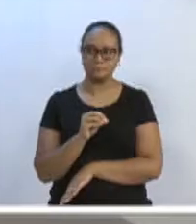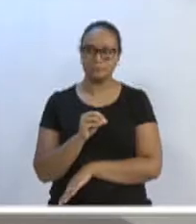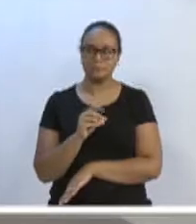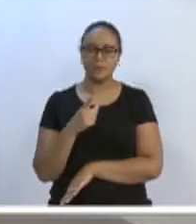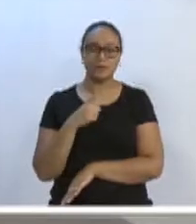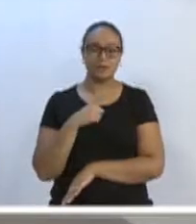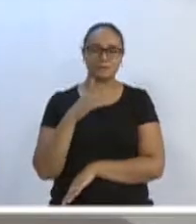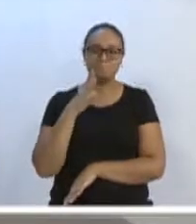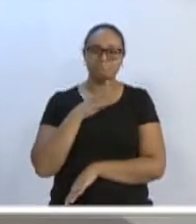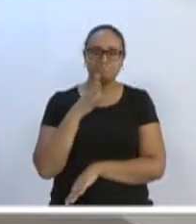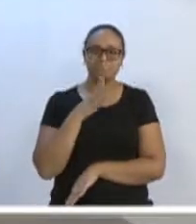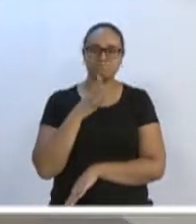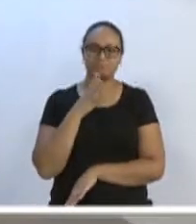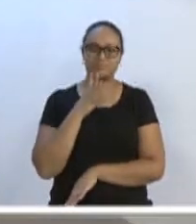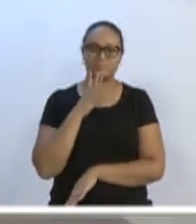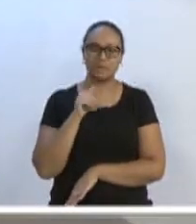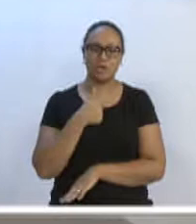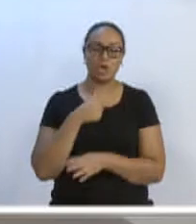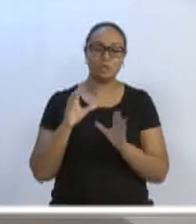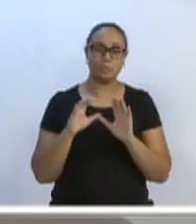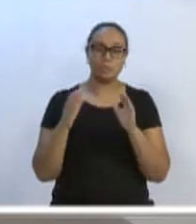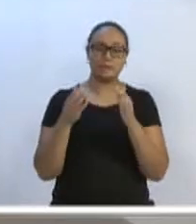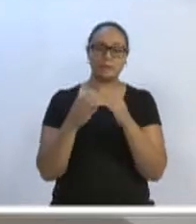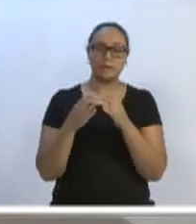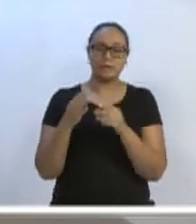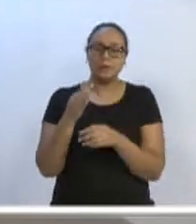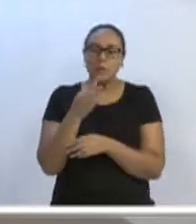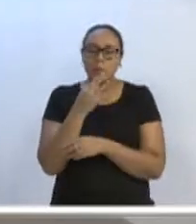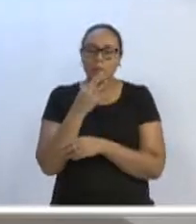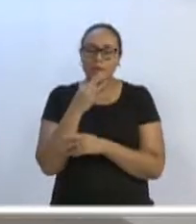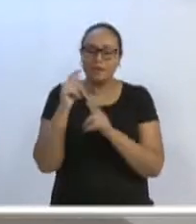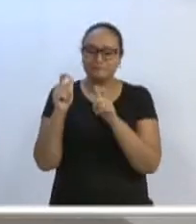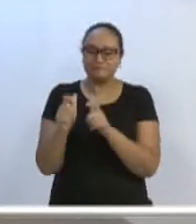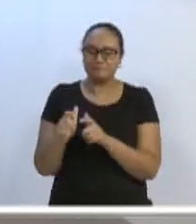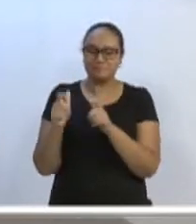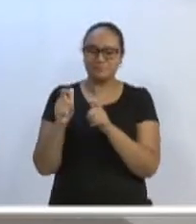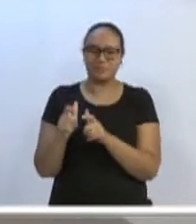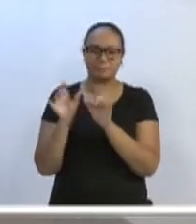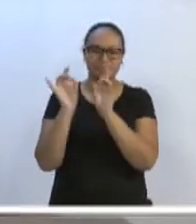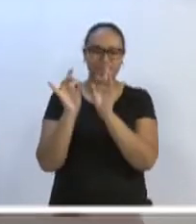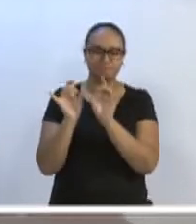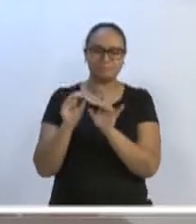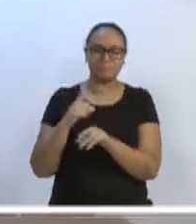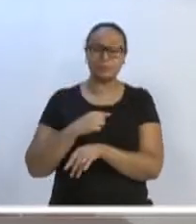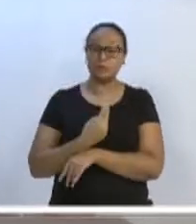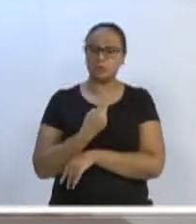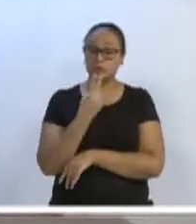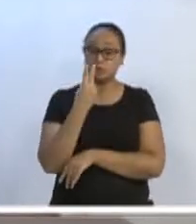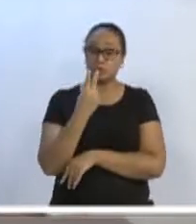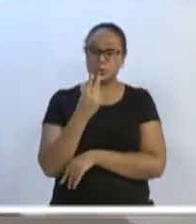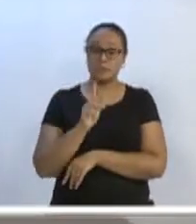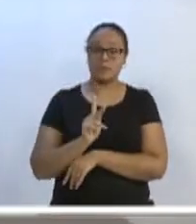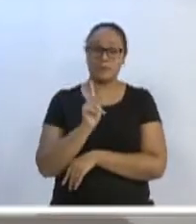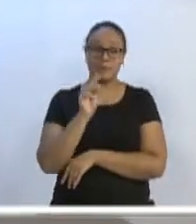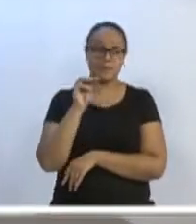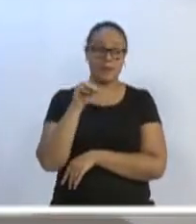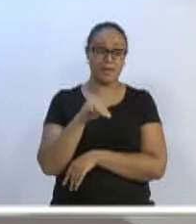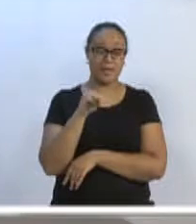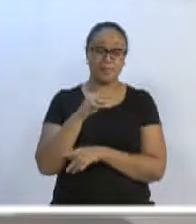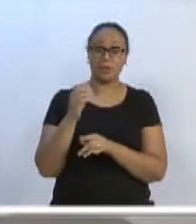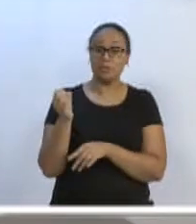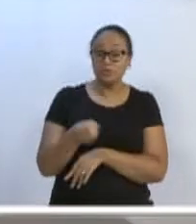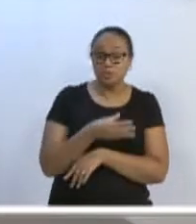à nossa comunidade para conhecer a magnitude dessa obra são 2 km de seis vias totalmente novas que